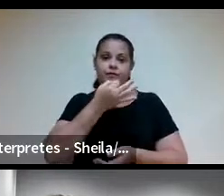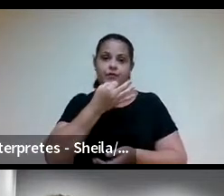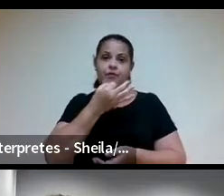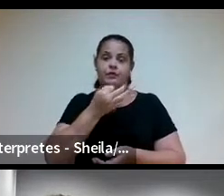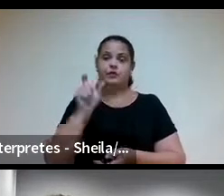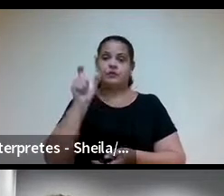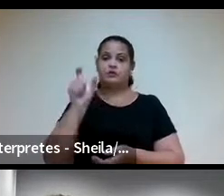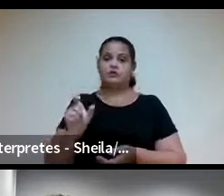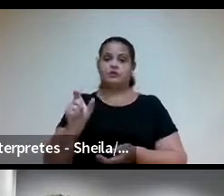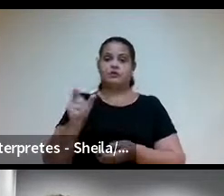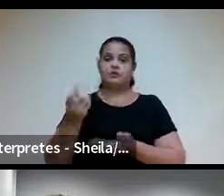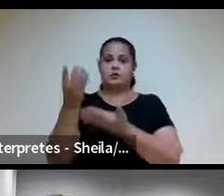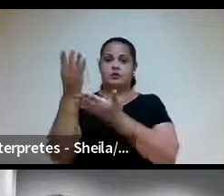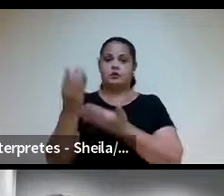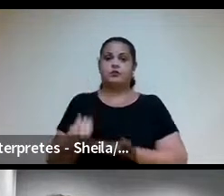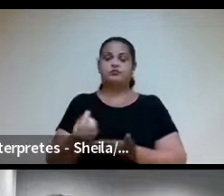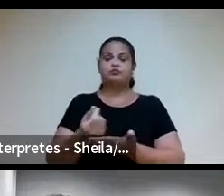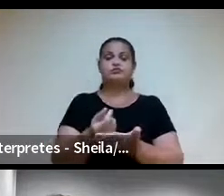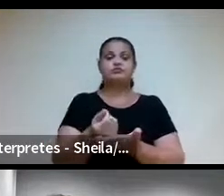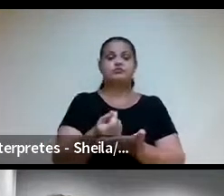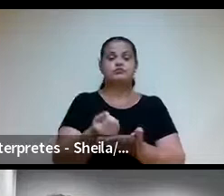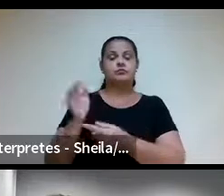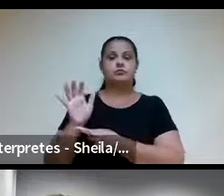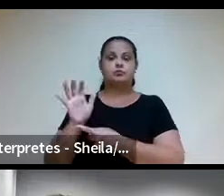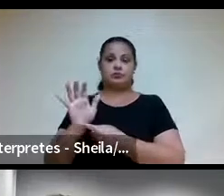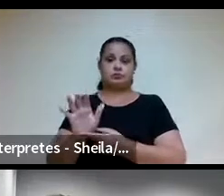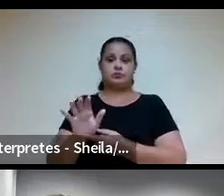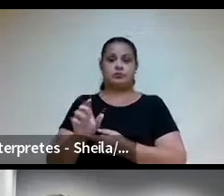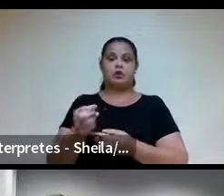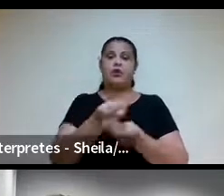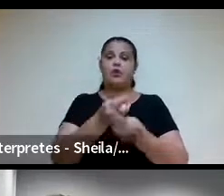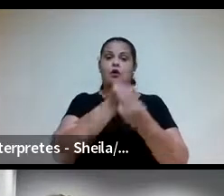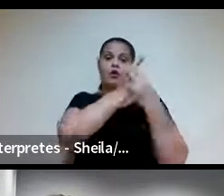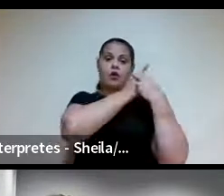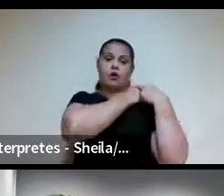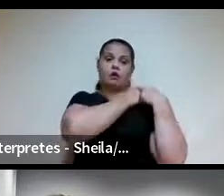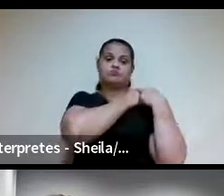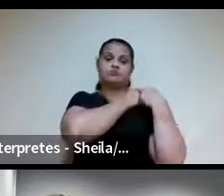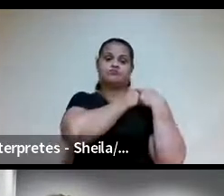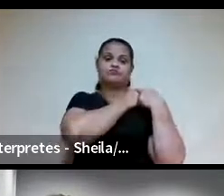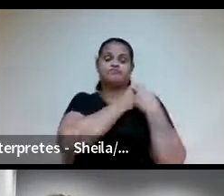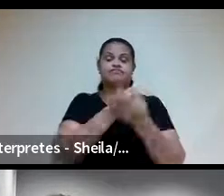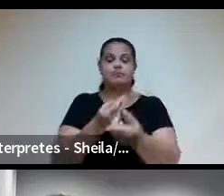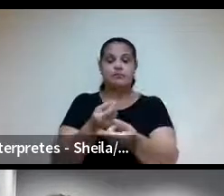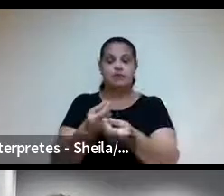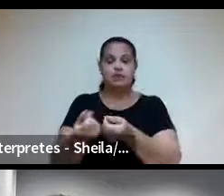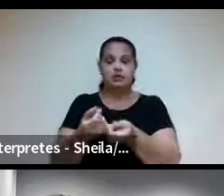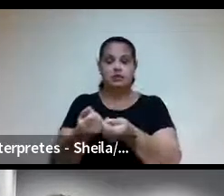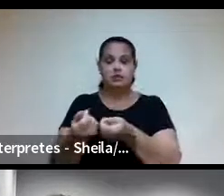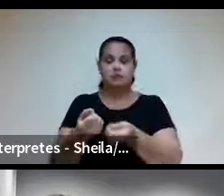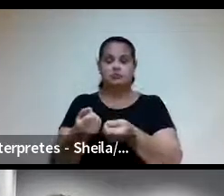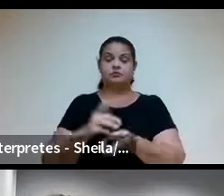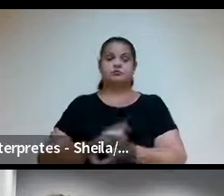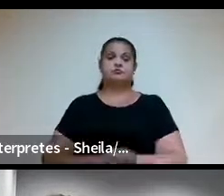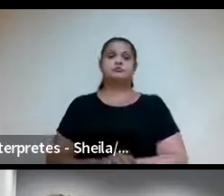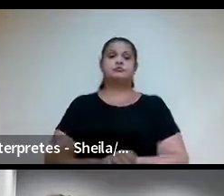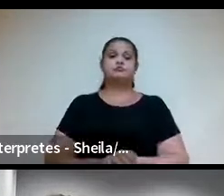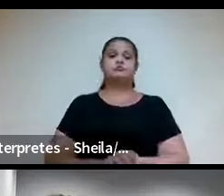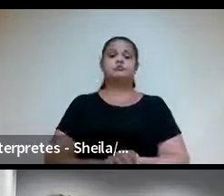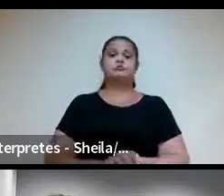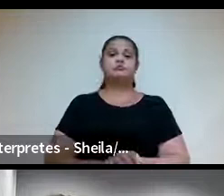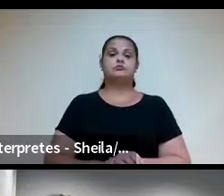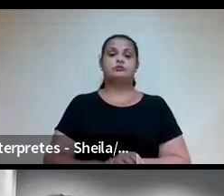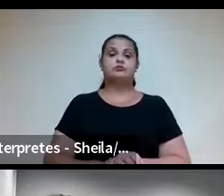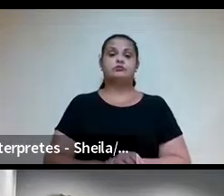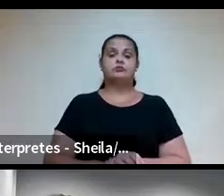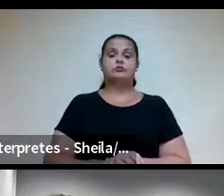beneficiária econômica da representação, nem responsável pelo ato administrativo que se tenta anular, requerendo dessa forma que seja reconhecida a